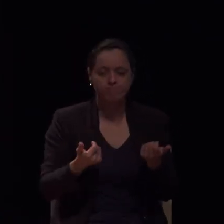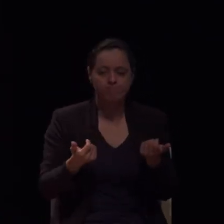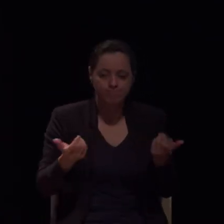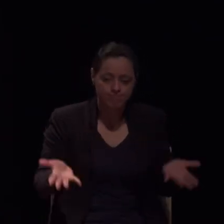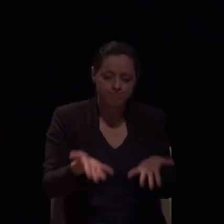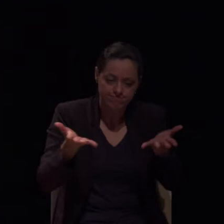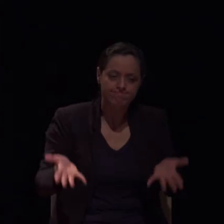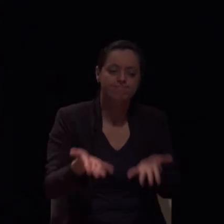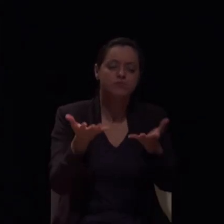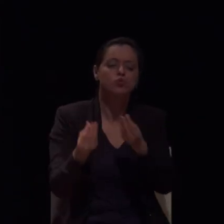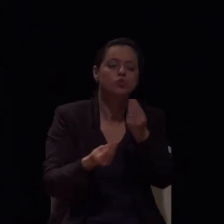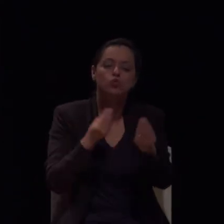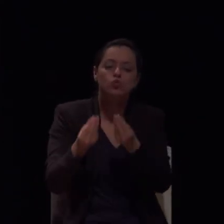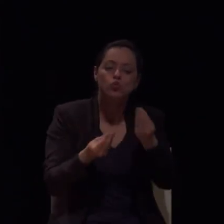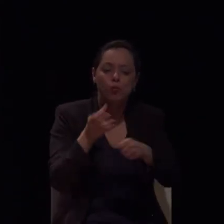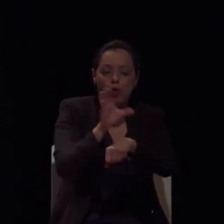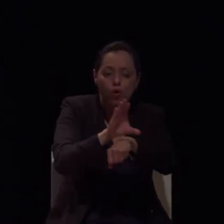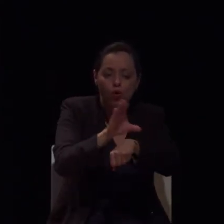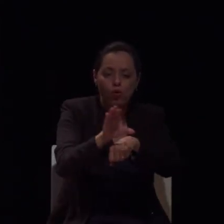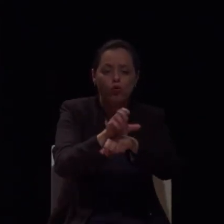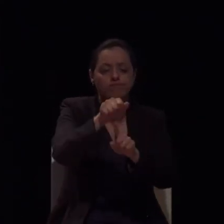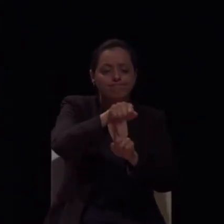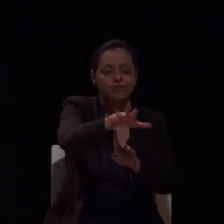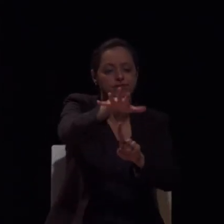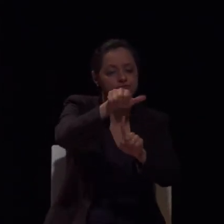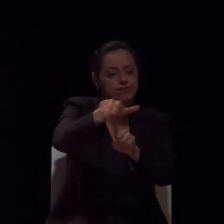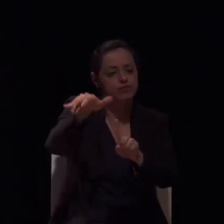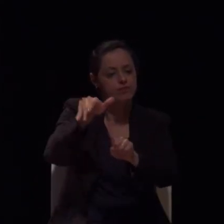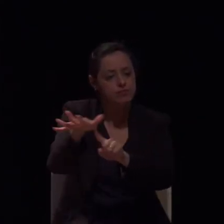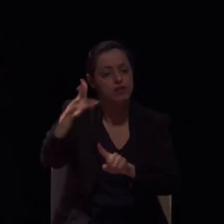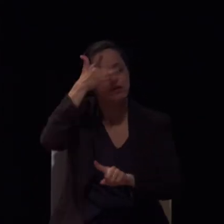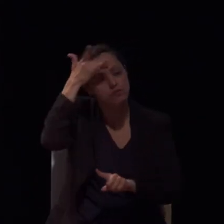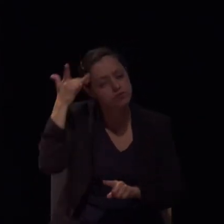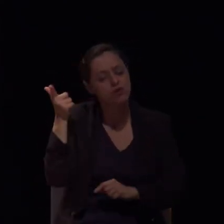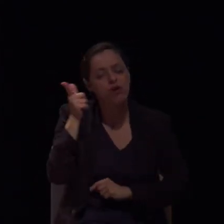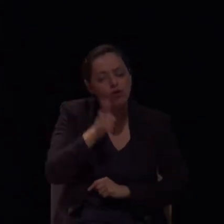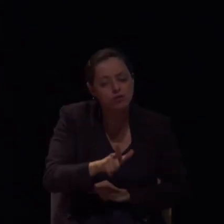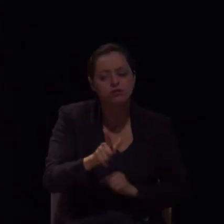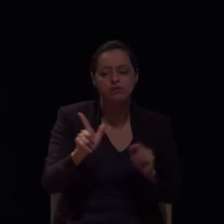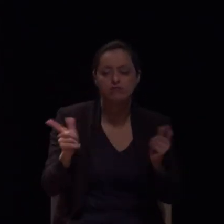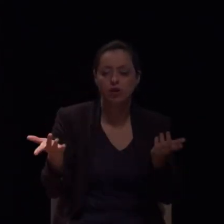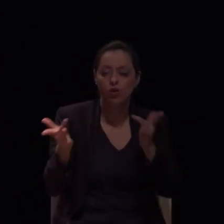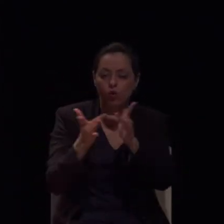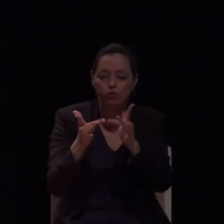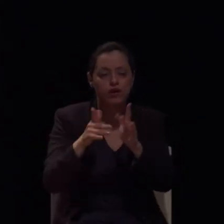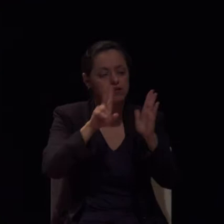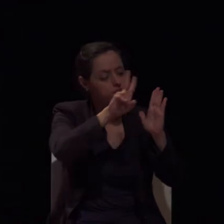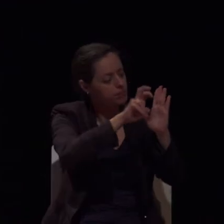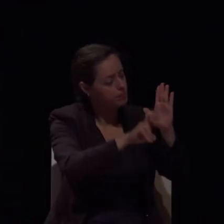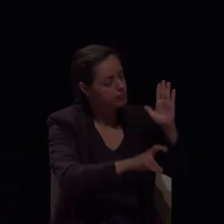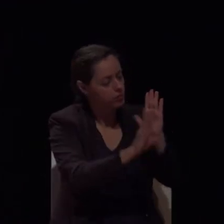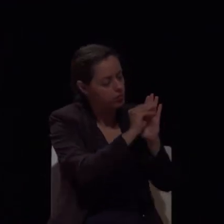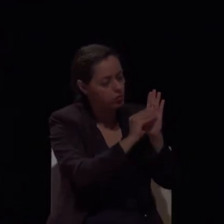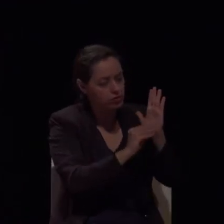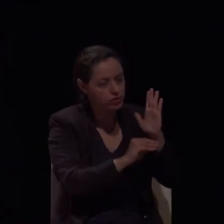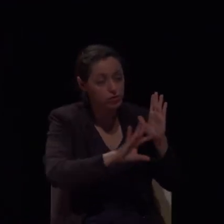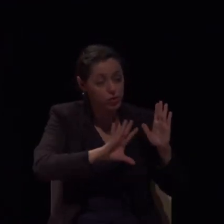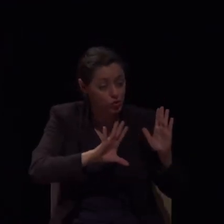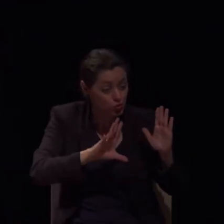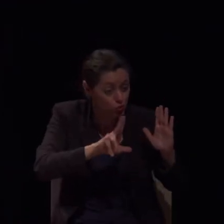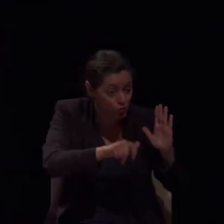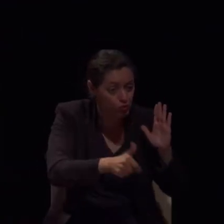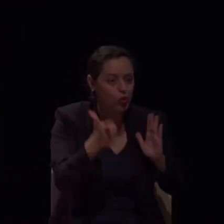formação um curso que conectasse essas pontas ou seja que as pessoas tivessem contato com todos esses avanços que estavam sendo